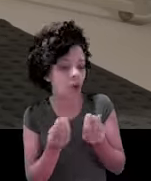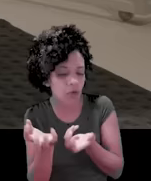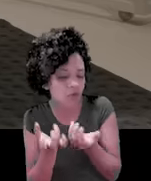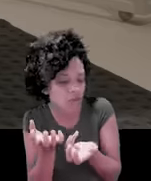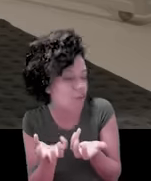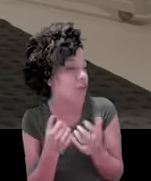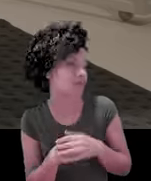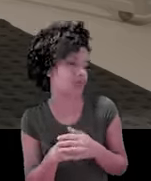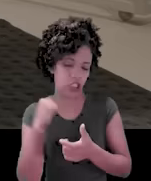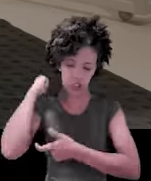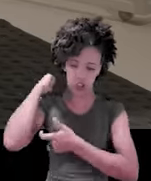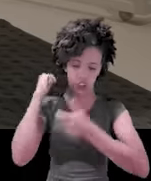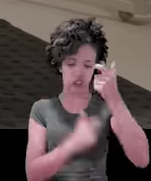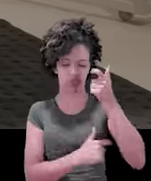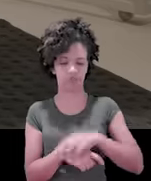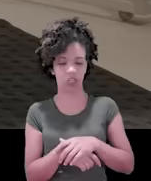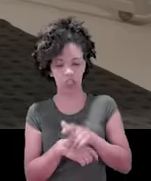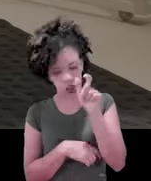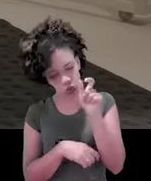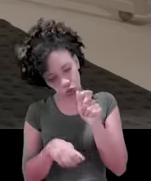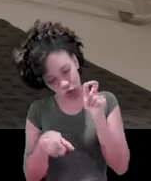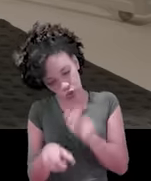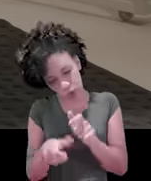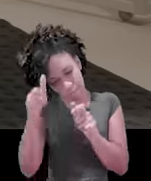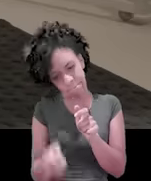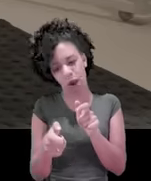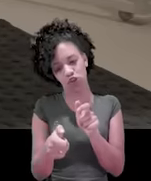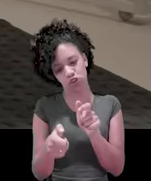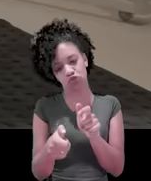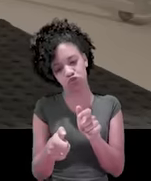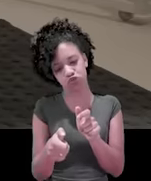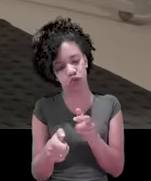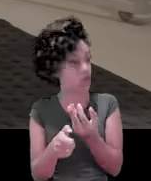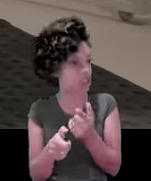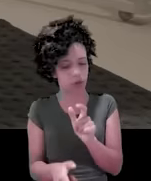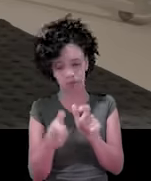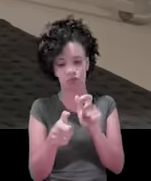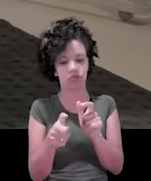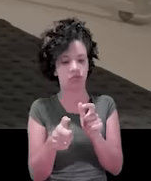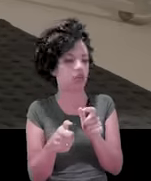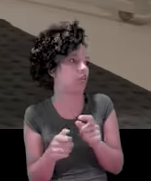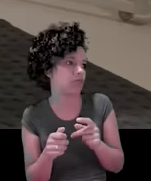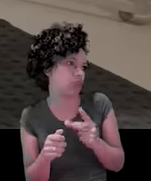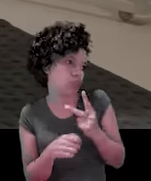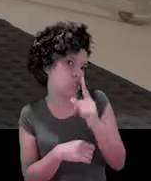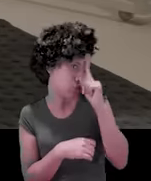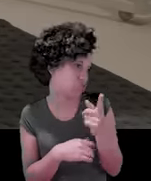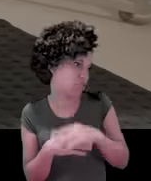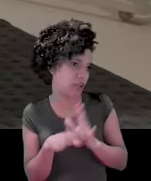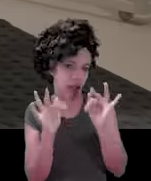como quer fazer pegar fogo aquele atende durante o botão inflamável pegar o isqueiro para o pegar fogo sob o perdão já acabou durante